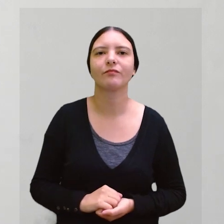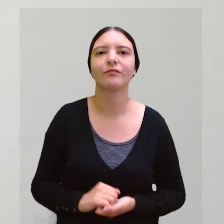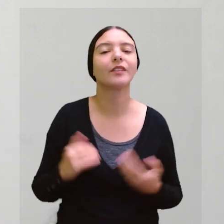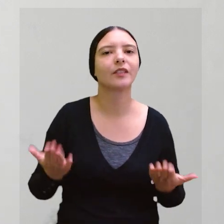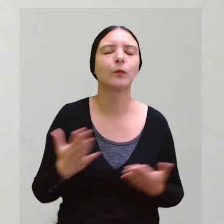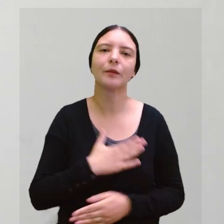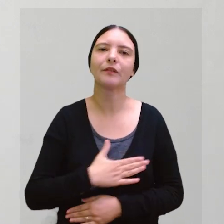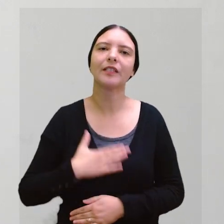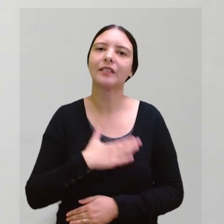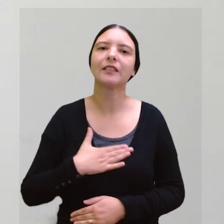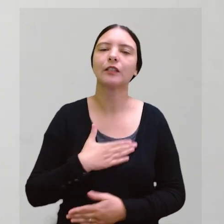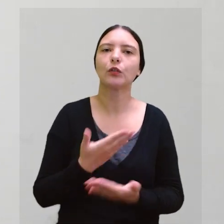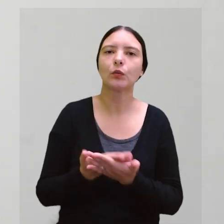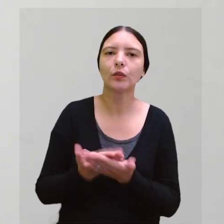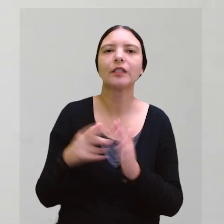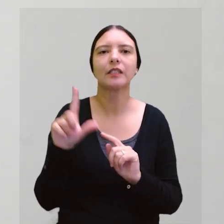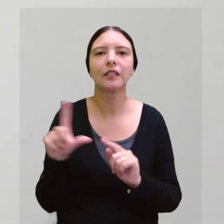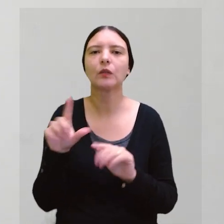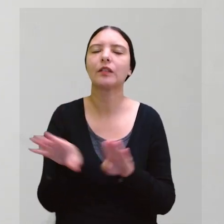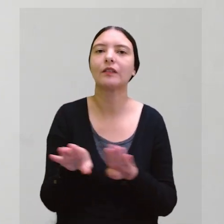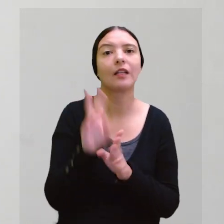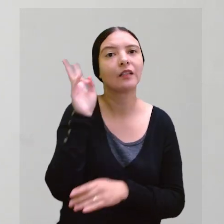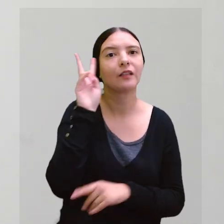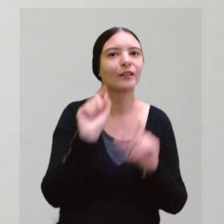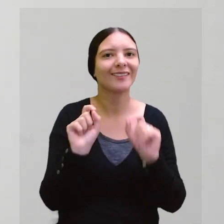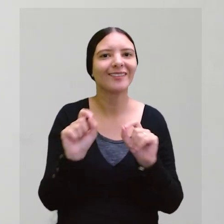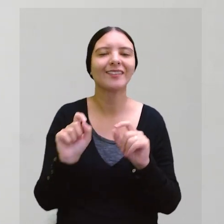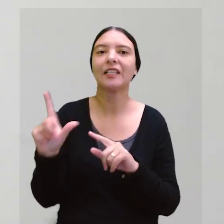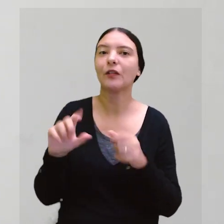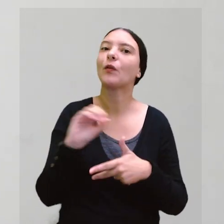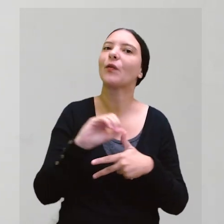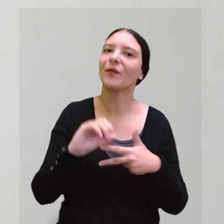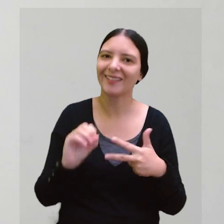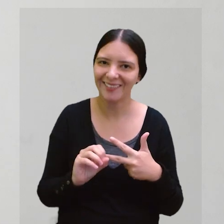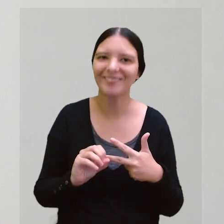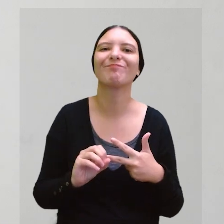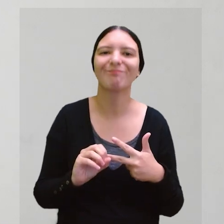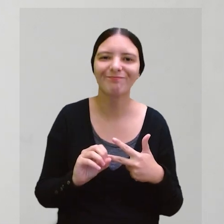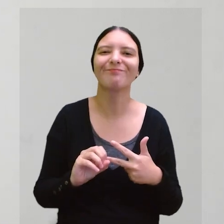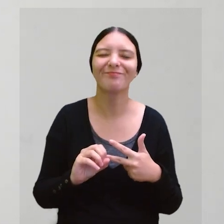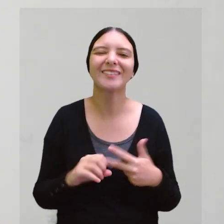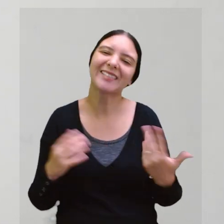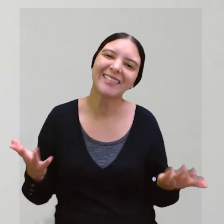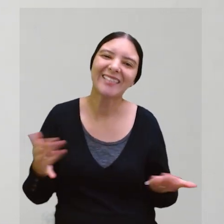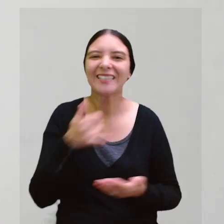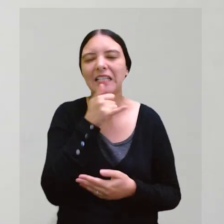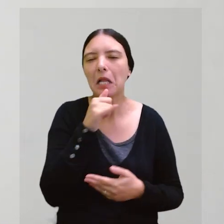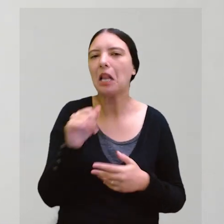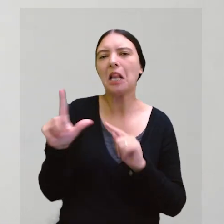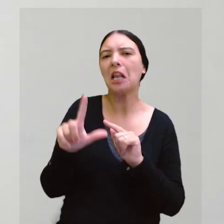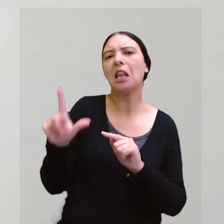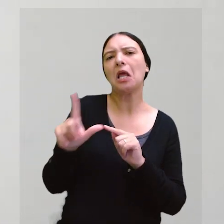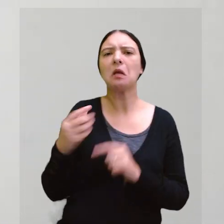Então, além do prazer de estudar literatura, vale lembrar também que literatura cai no Enem. Né? Tem aquela coisa assim, literatura não